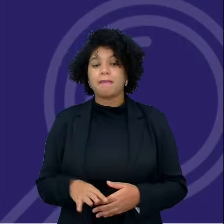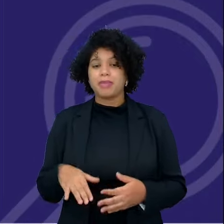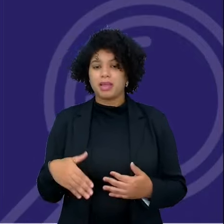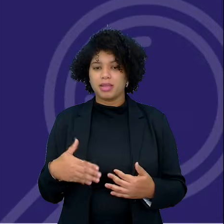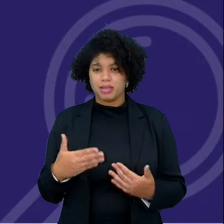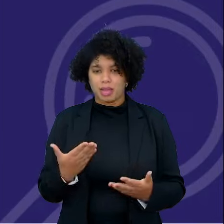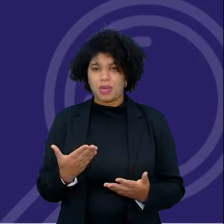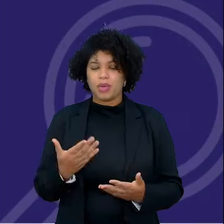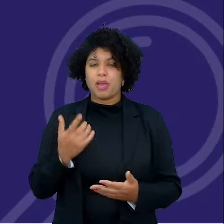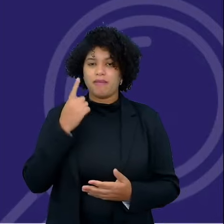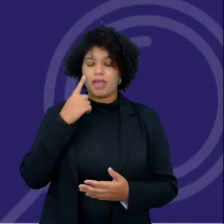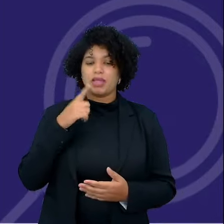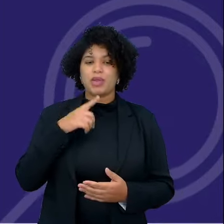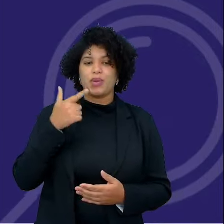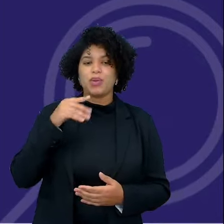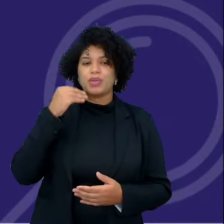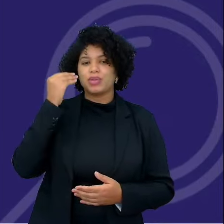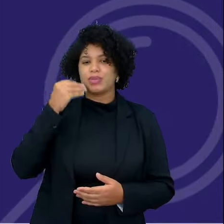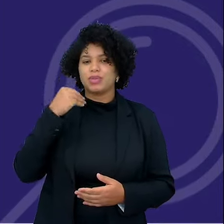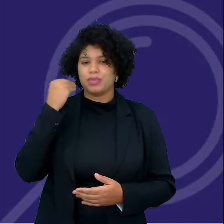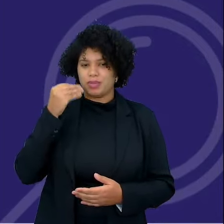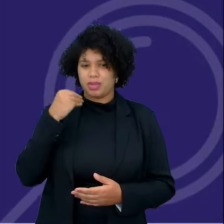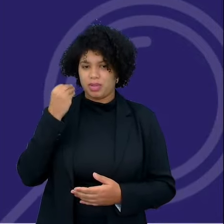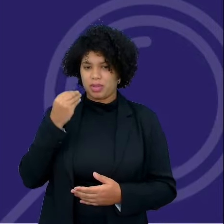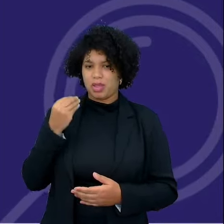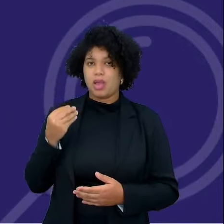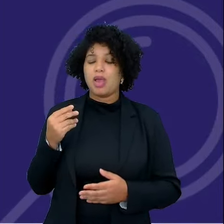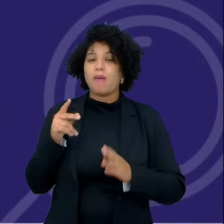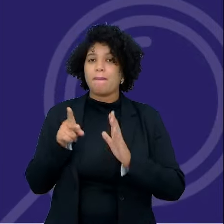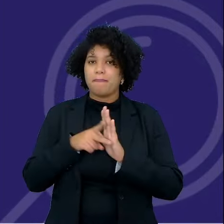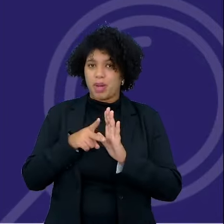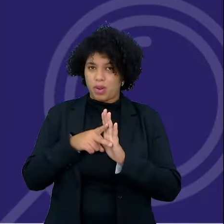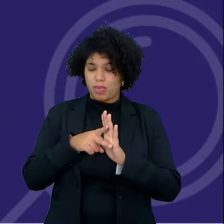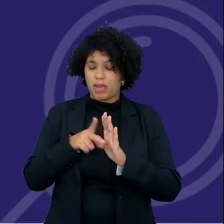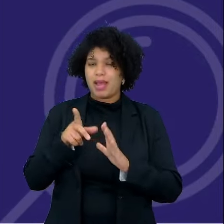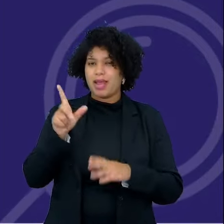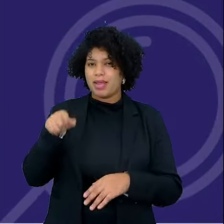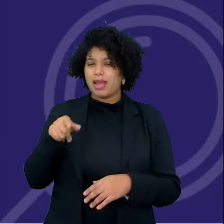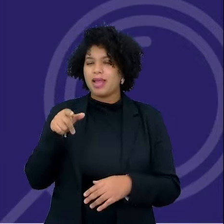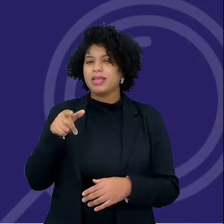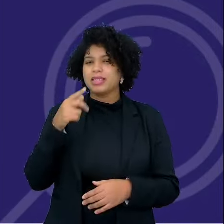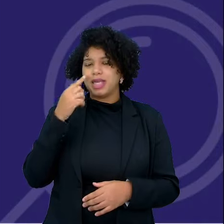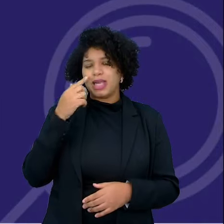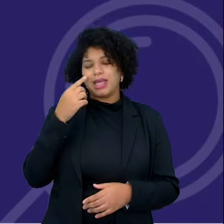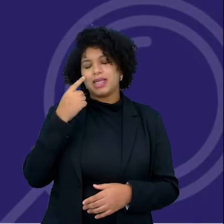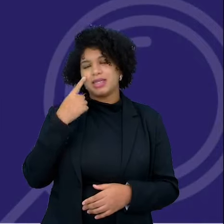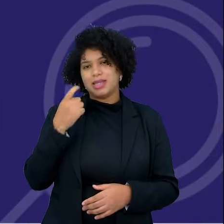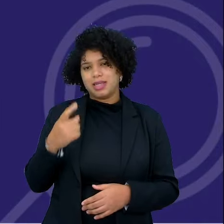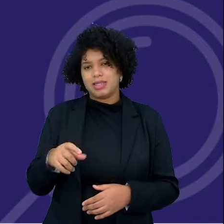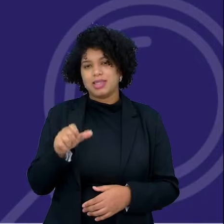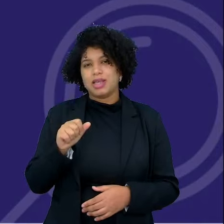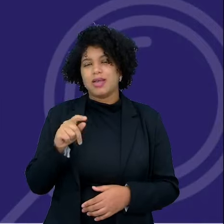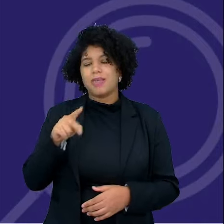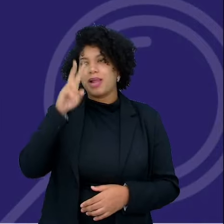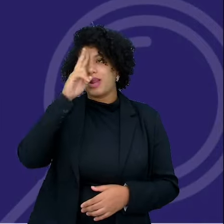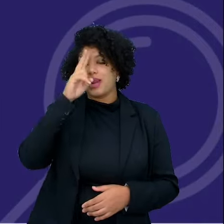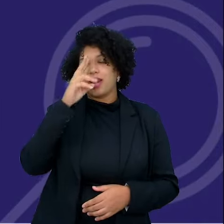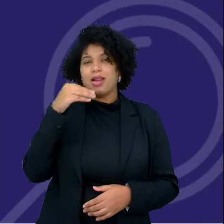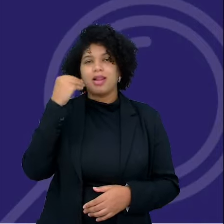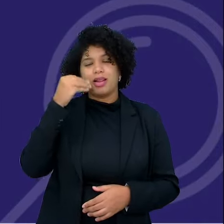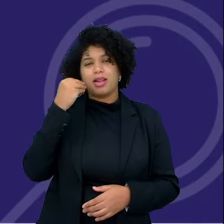disso, existia um experimento no caderno, além dessa questão, né, interessante da AP, ela me fez lembrar um experimento